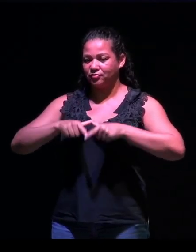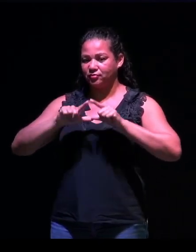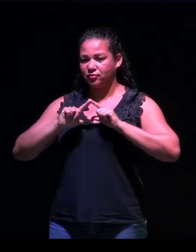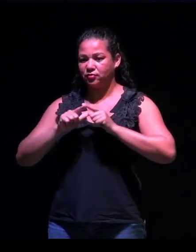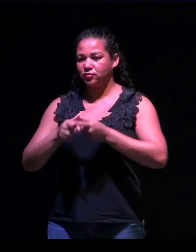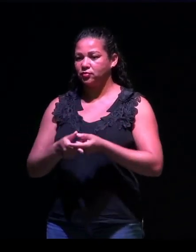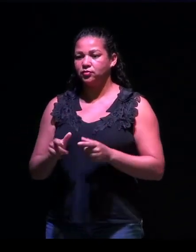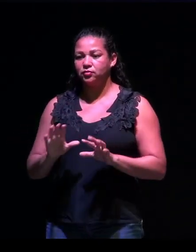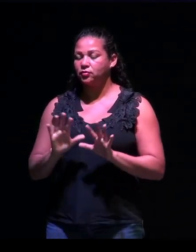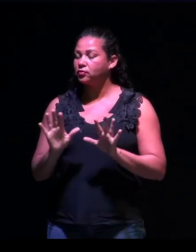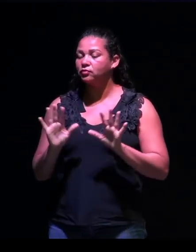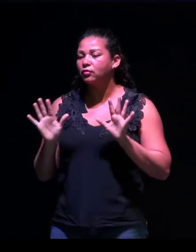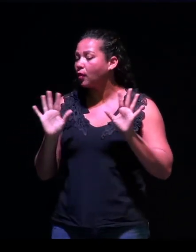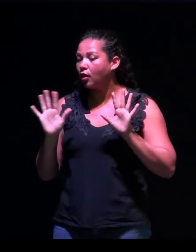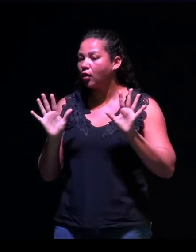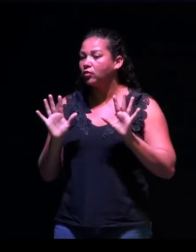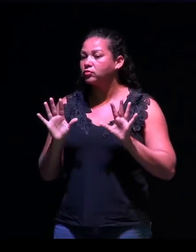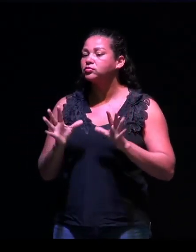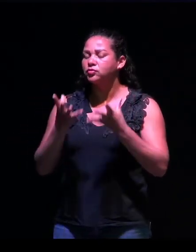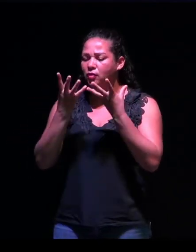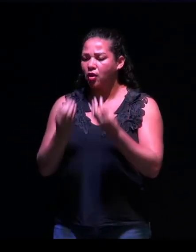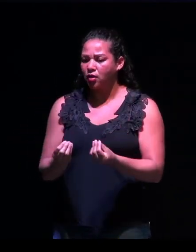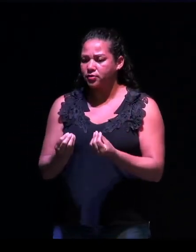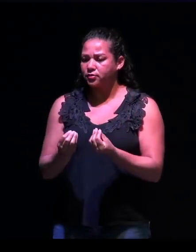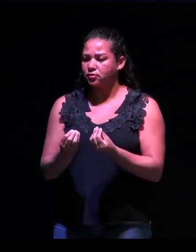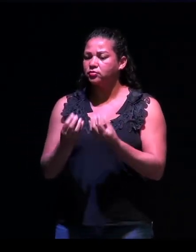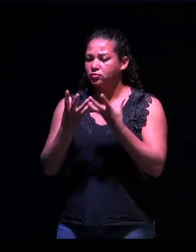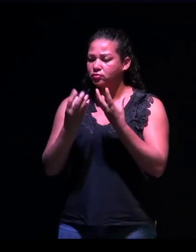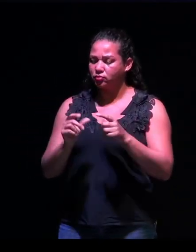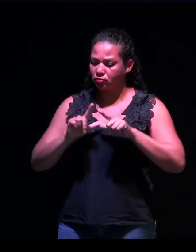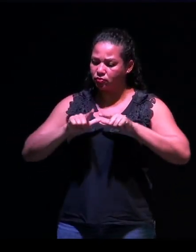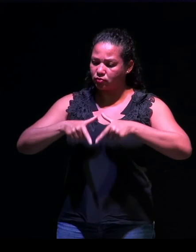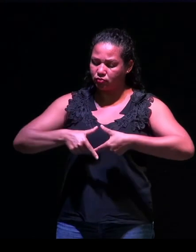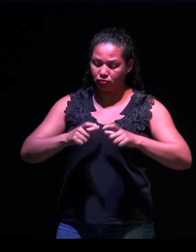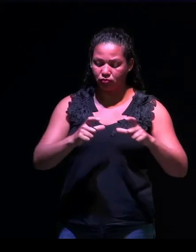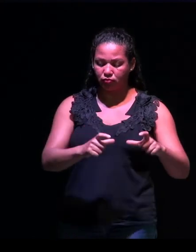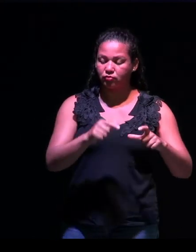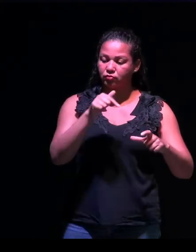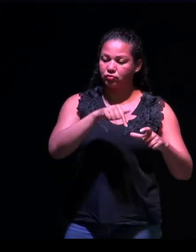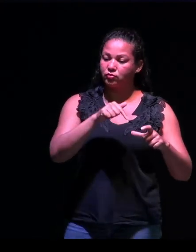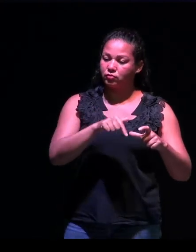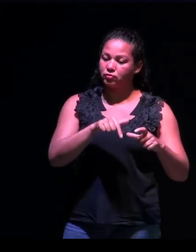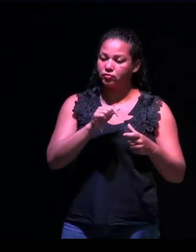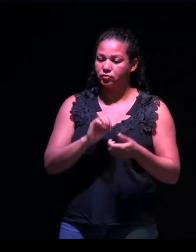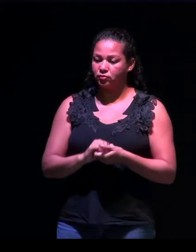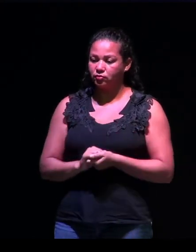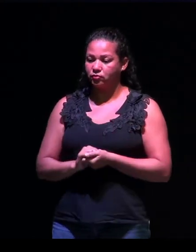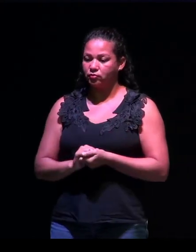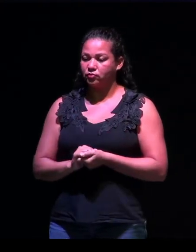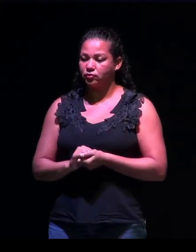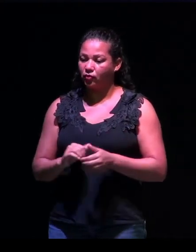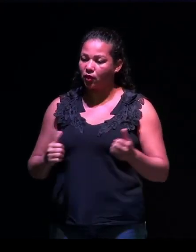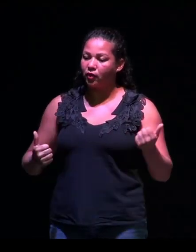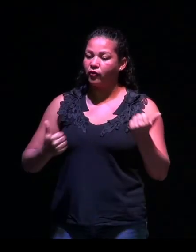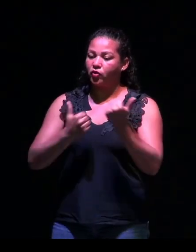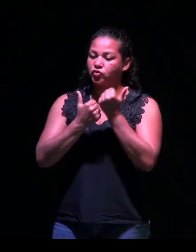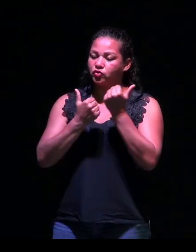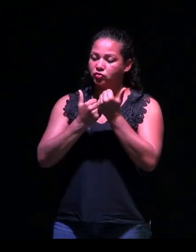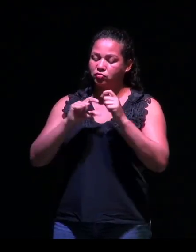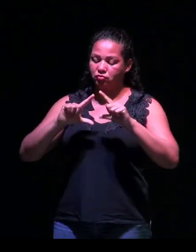disse, eu vou conceder, mas primeiro vou dar meu voto. E ele votou a favor de Israel e ganhou a